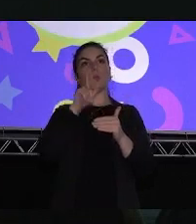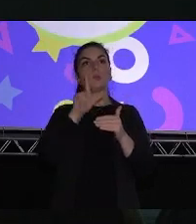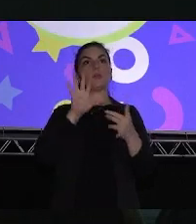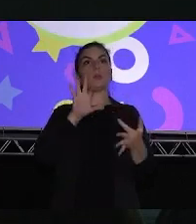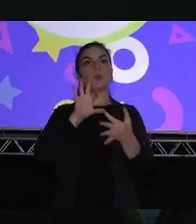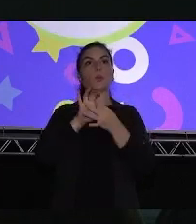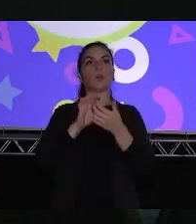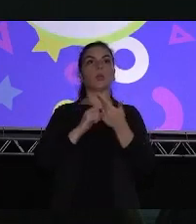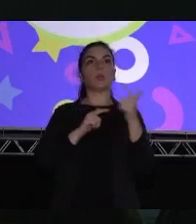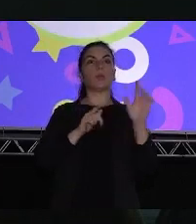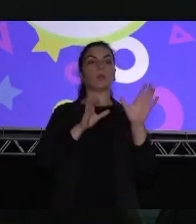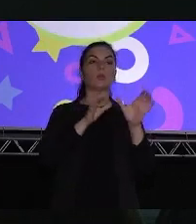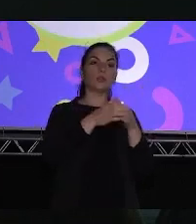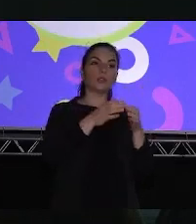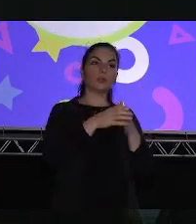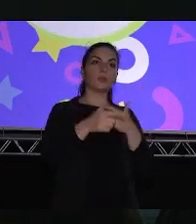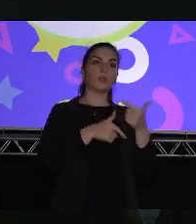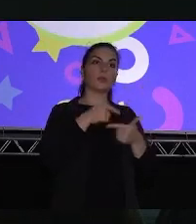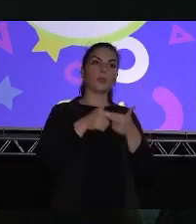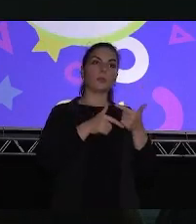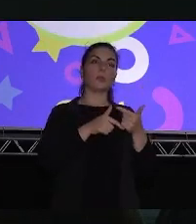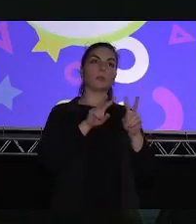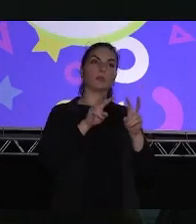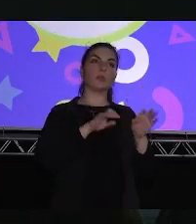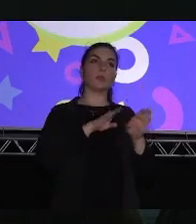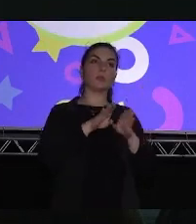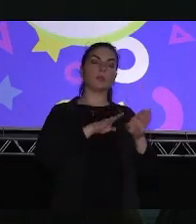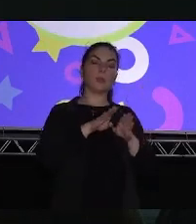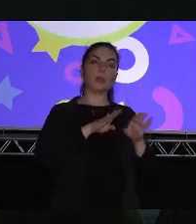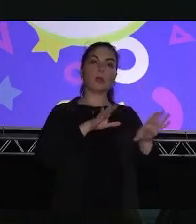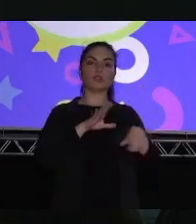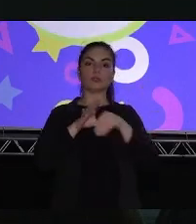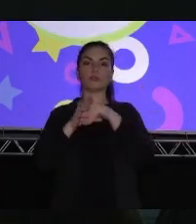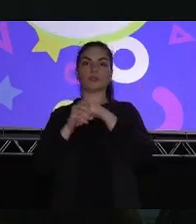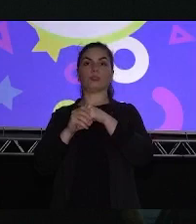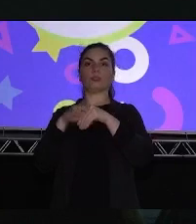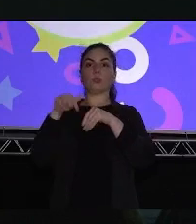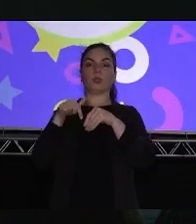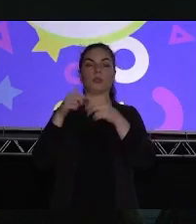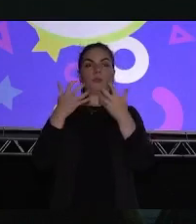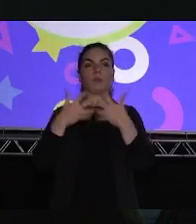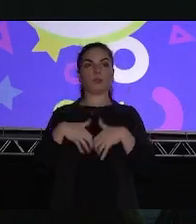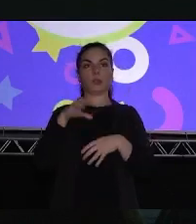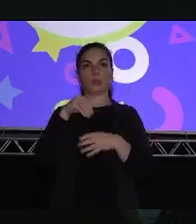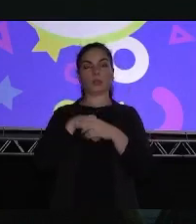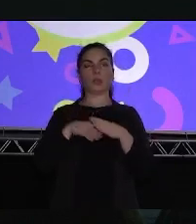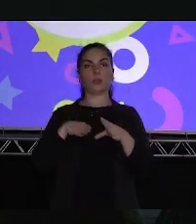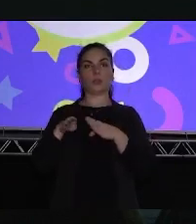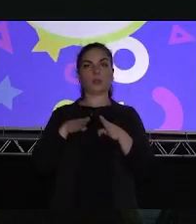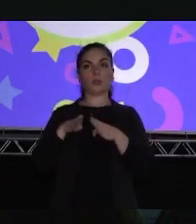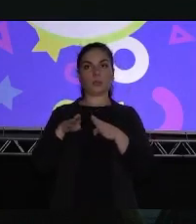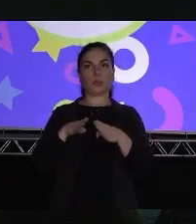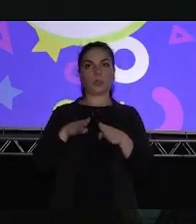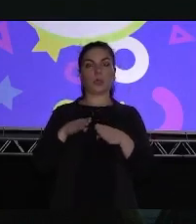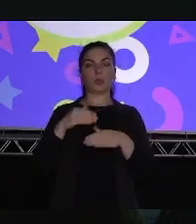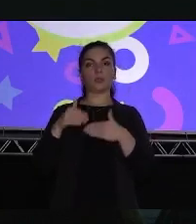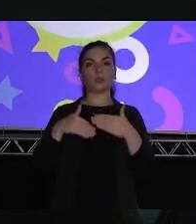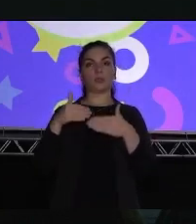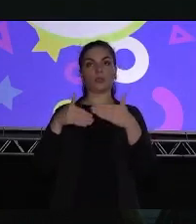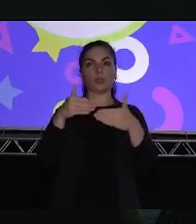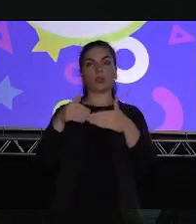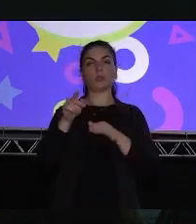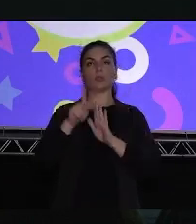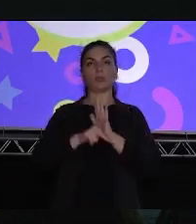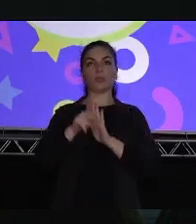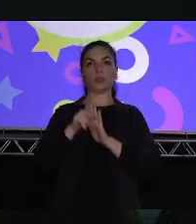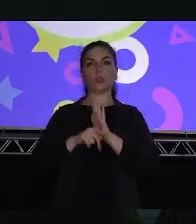o outro time que estava trabalhando com acessibilidade e incluímos, então, essa funcionalidade de acessibilidade durante o voo do projeto,